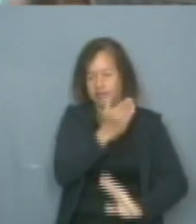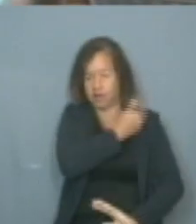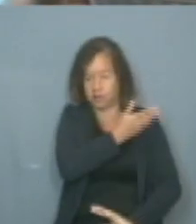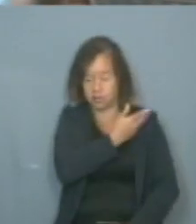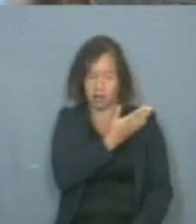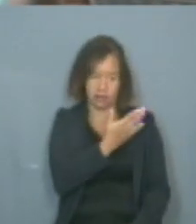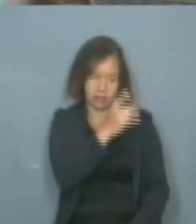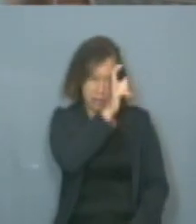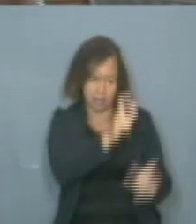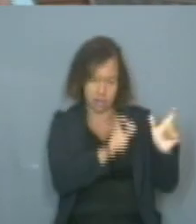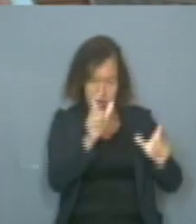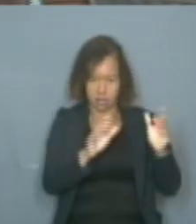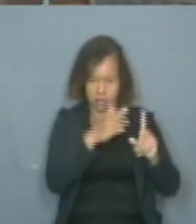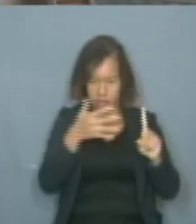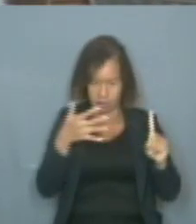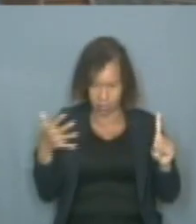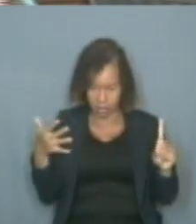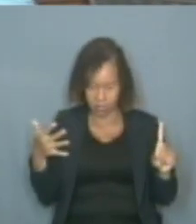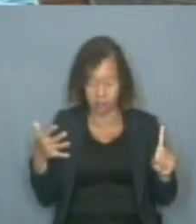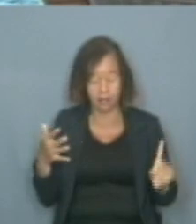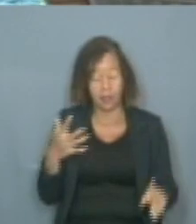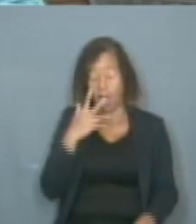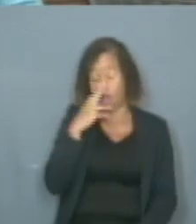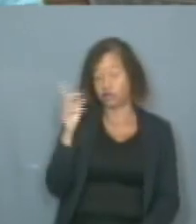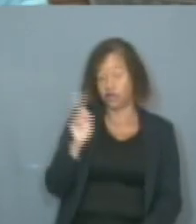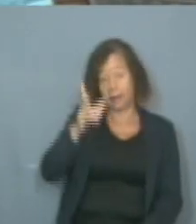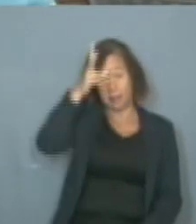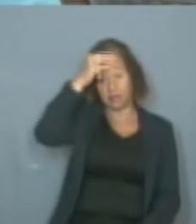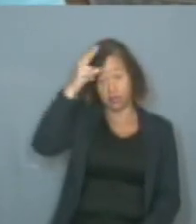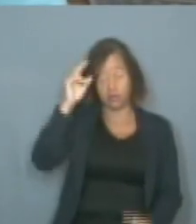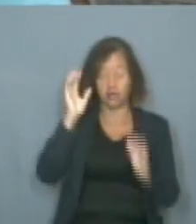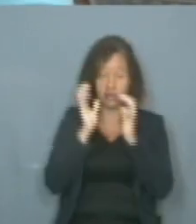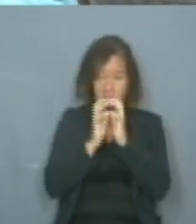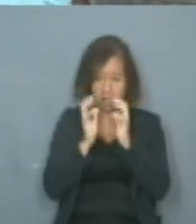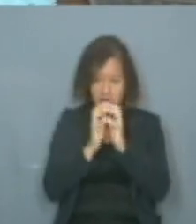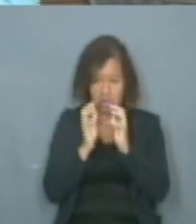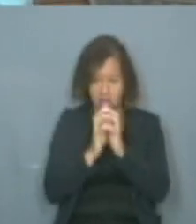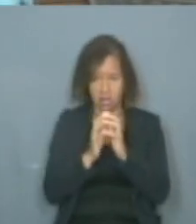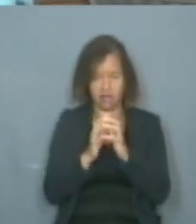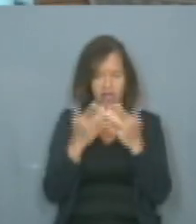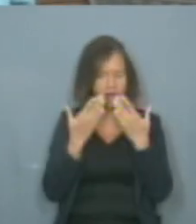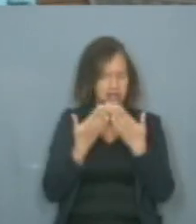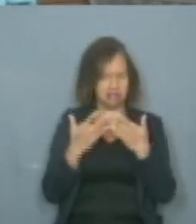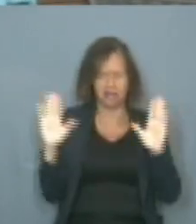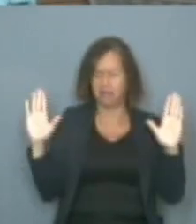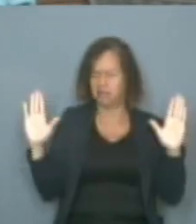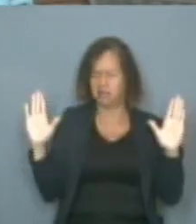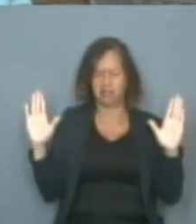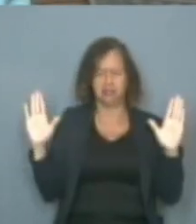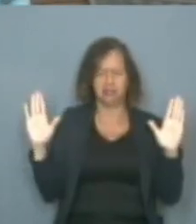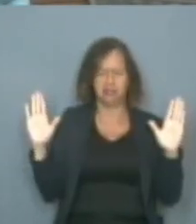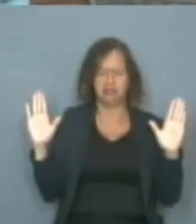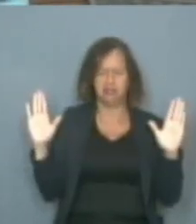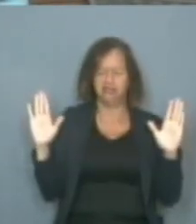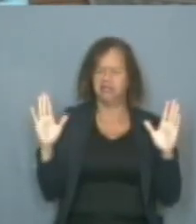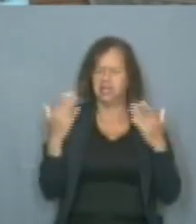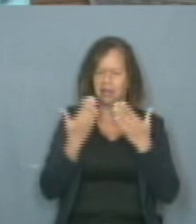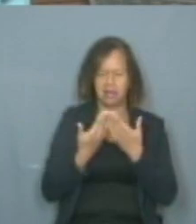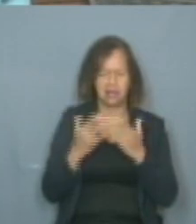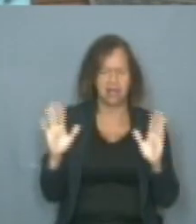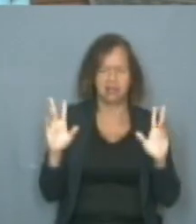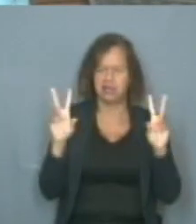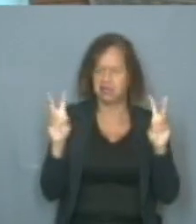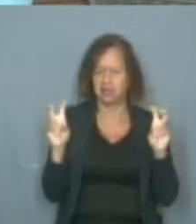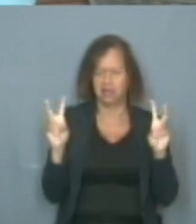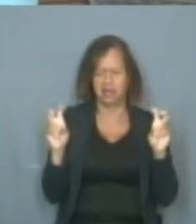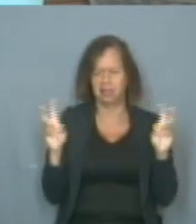que não. Eu acho que a prefeitura do Recife, inclusive, ela é muito aberta para essas questões. Ela é muito aberta para esses